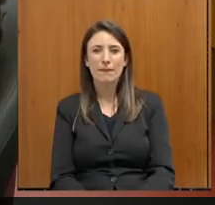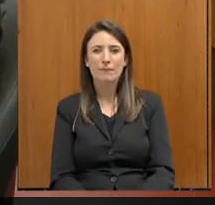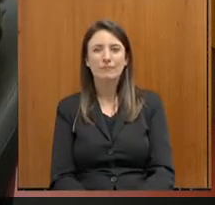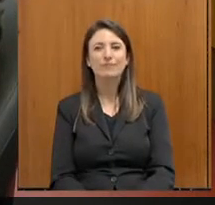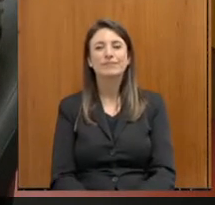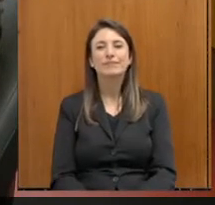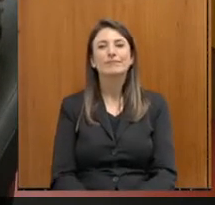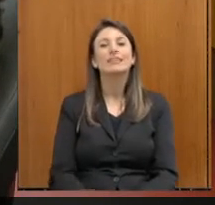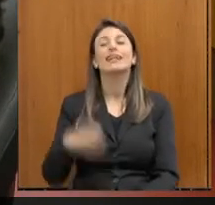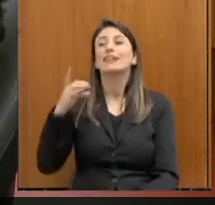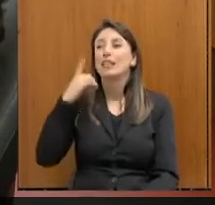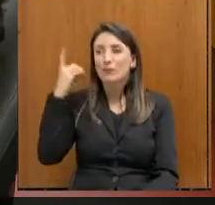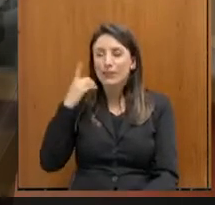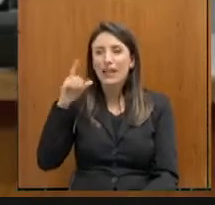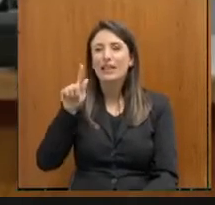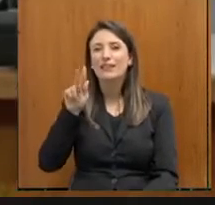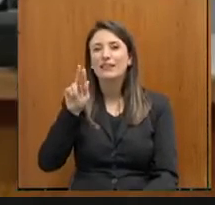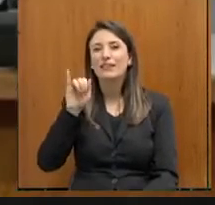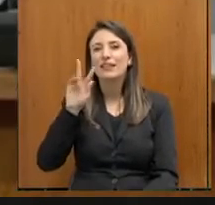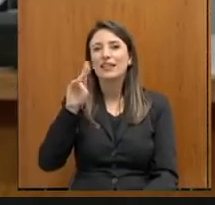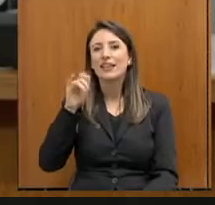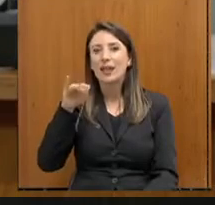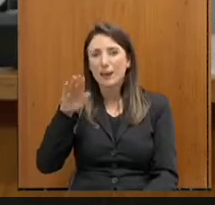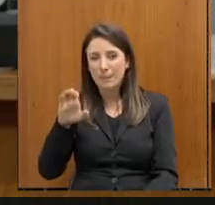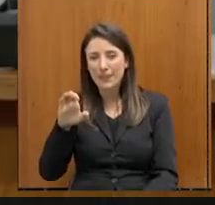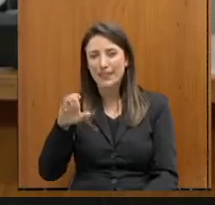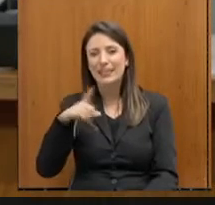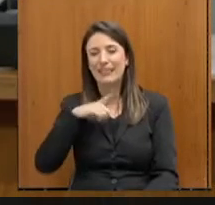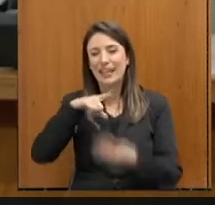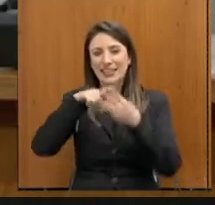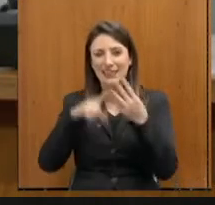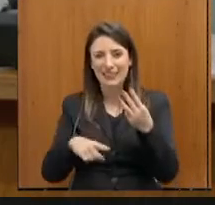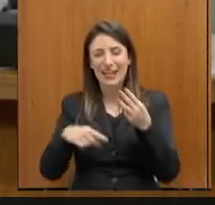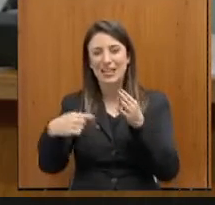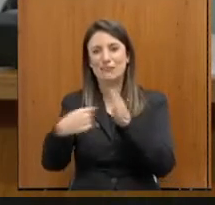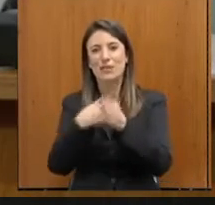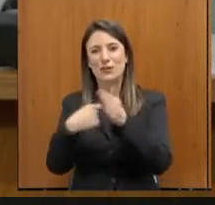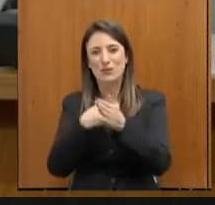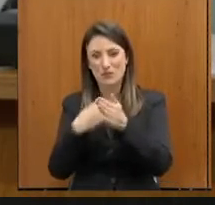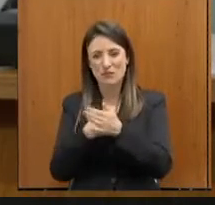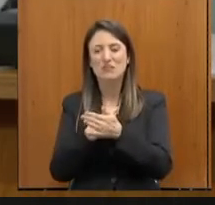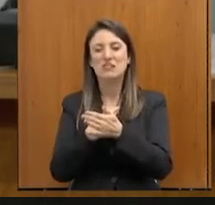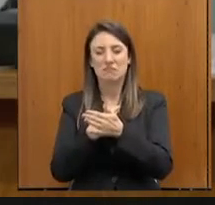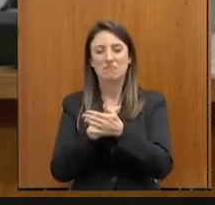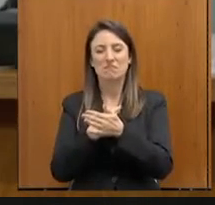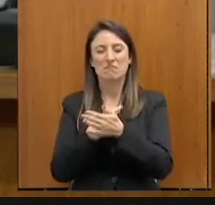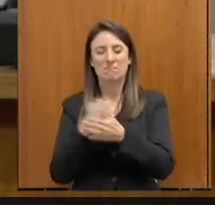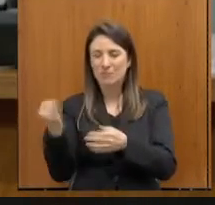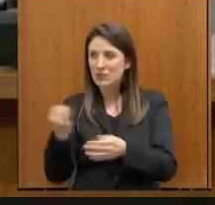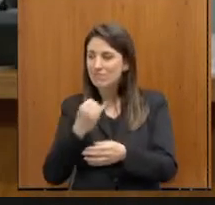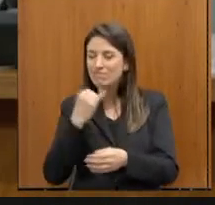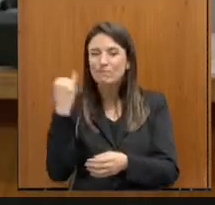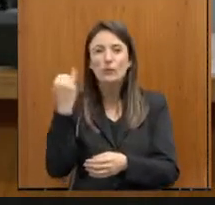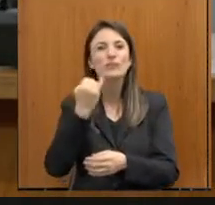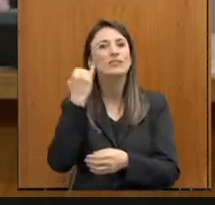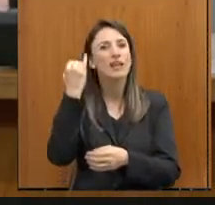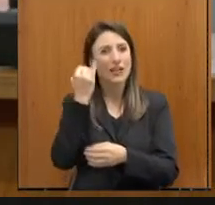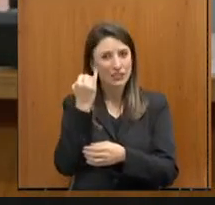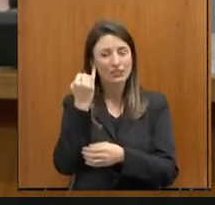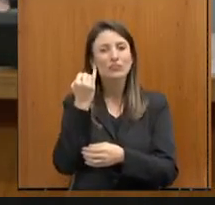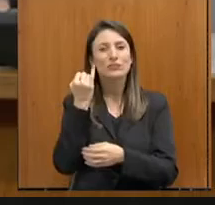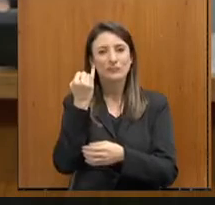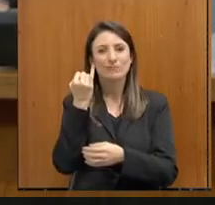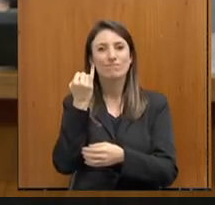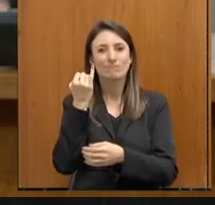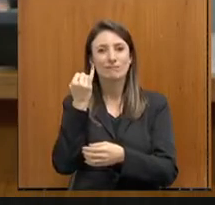Deputado Guilherme da Cunha São três perguntas extremamente objetivas importantes e